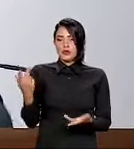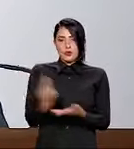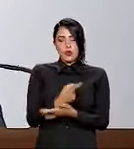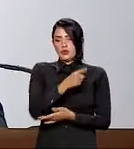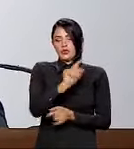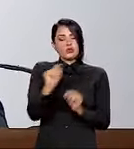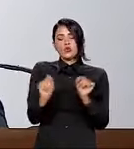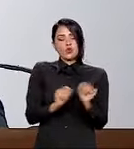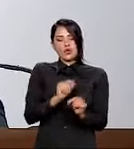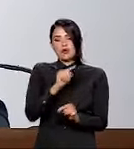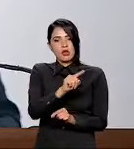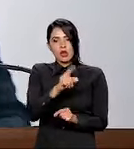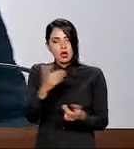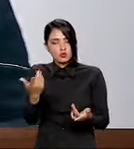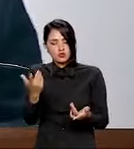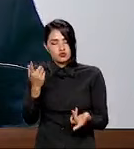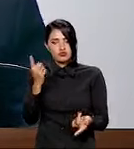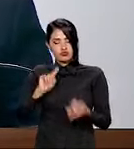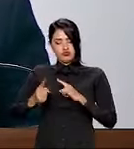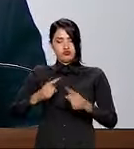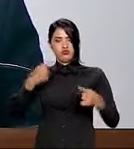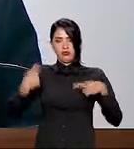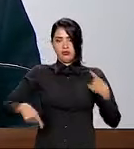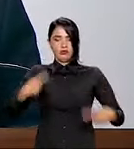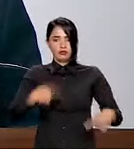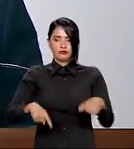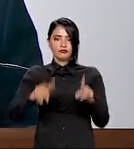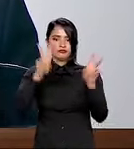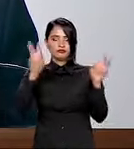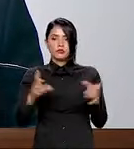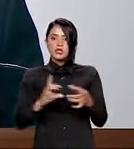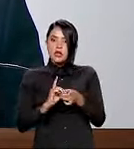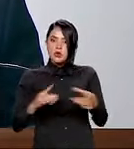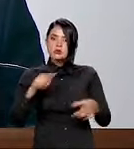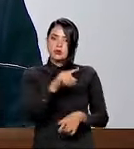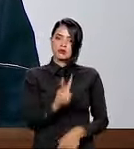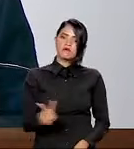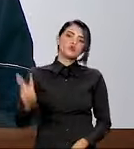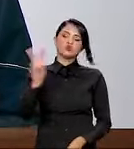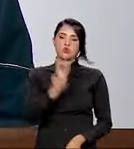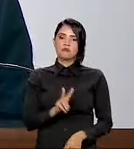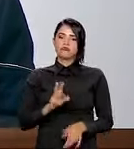surgiu o negócio da discussão da democracia na Venezuela.